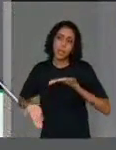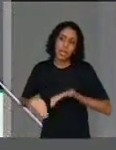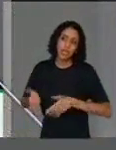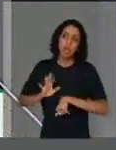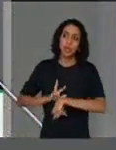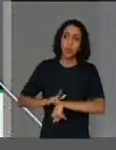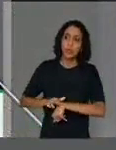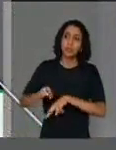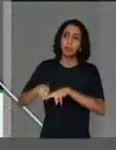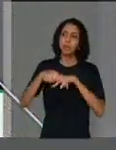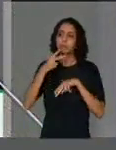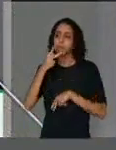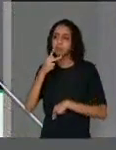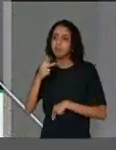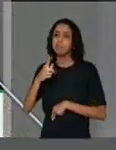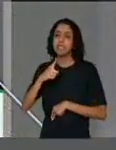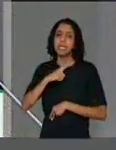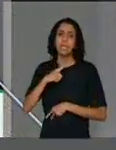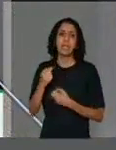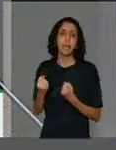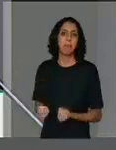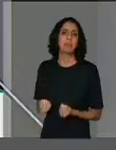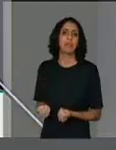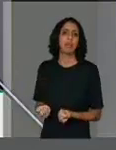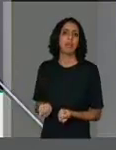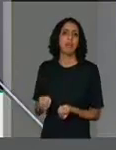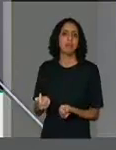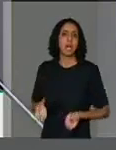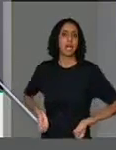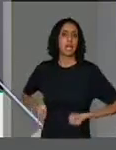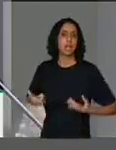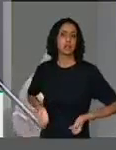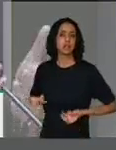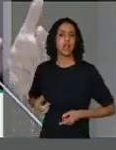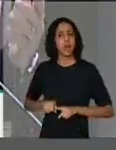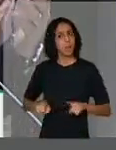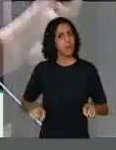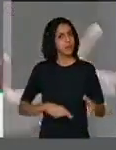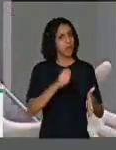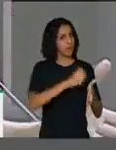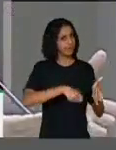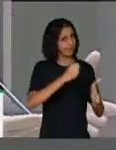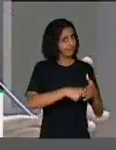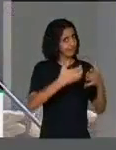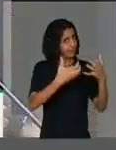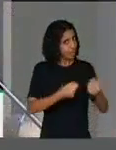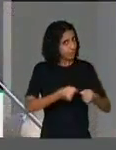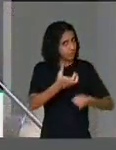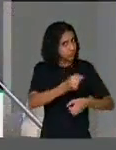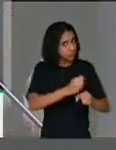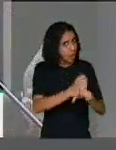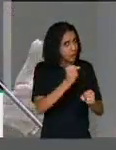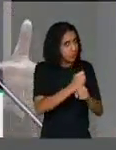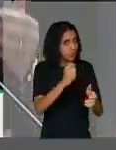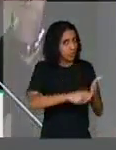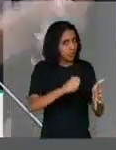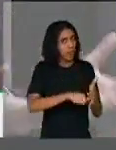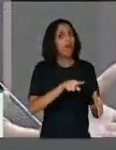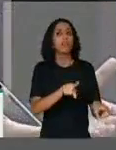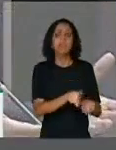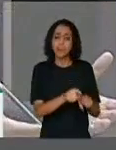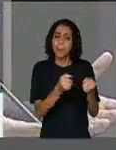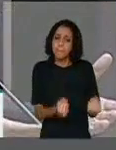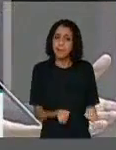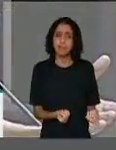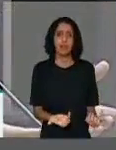outro lado, a arrecadação de tributos. É um argumento lamentável, porque, considerado o